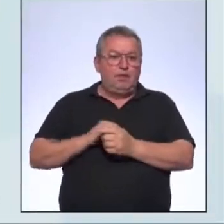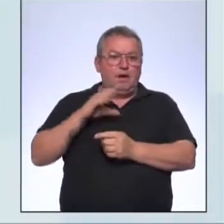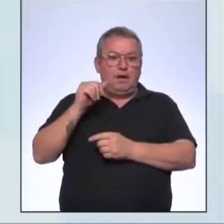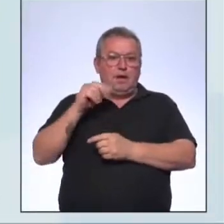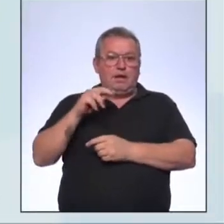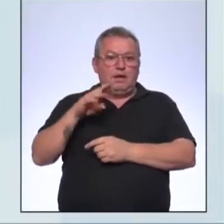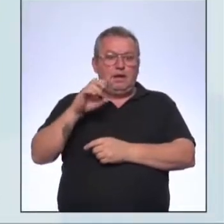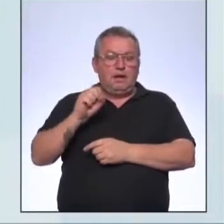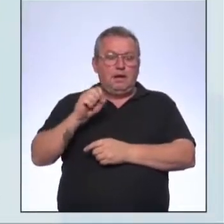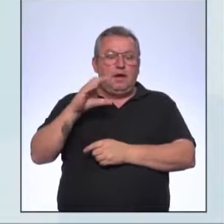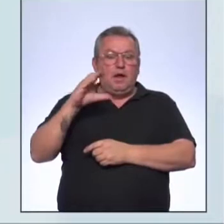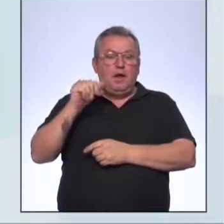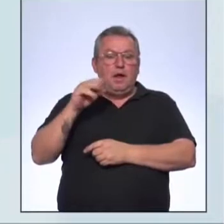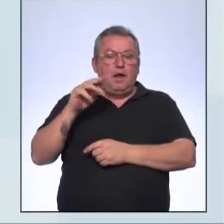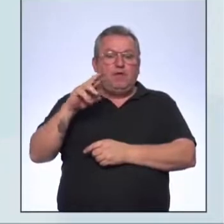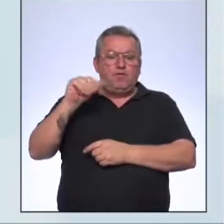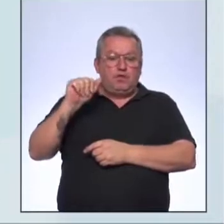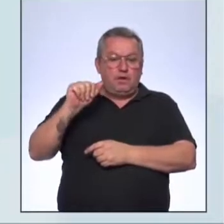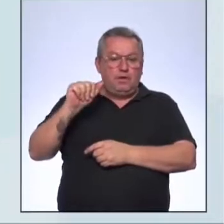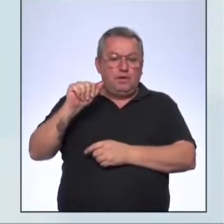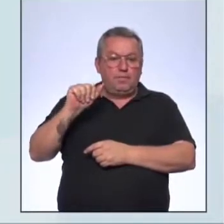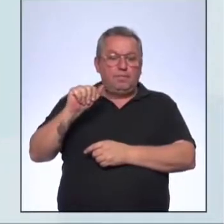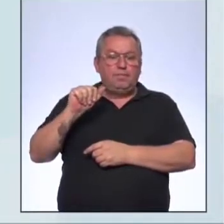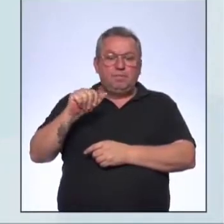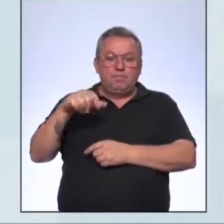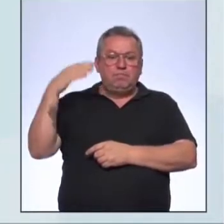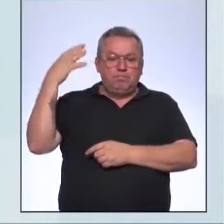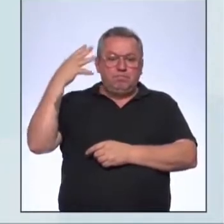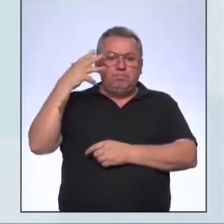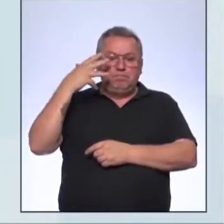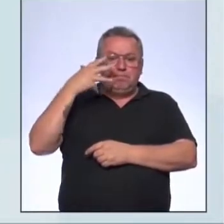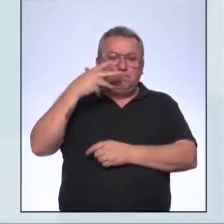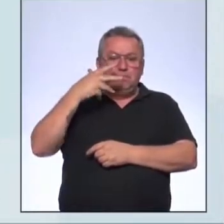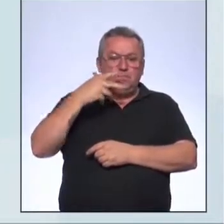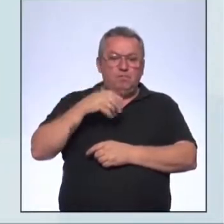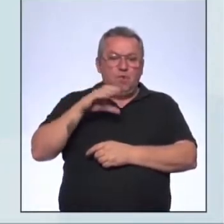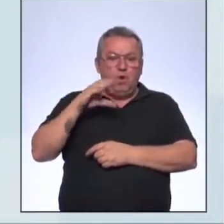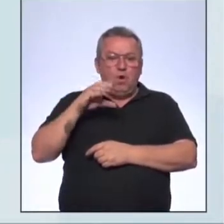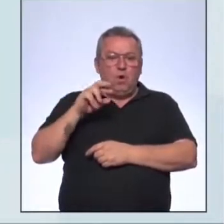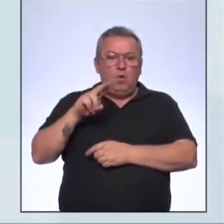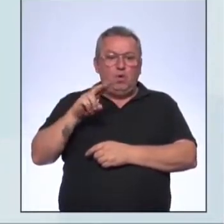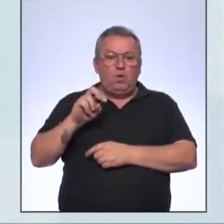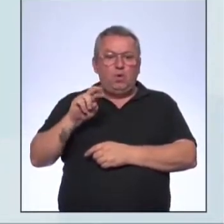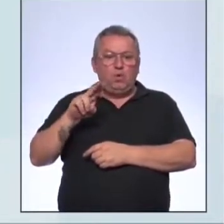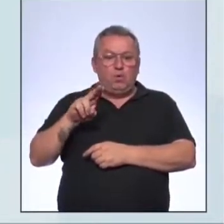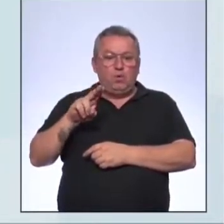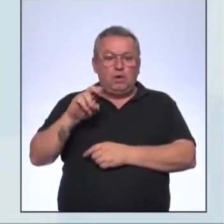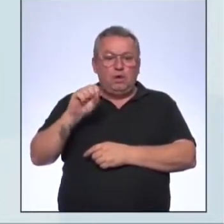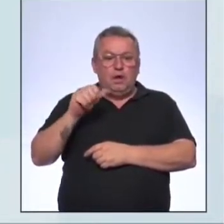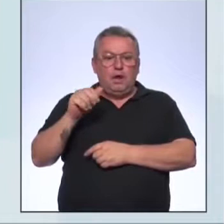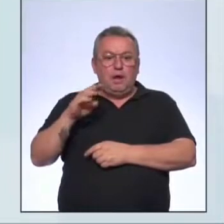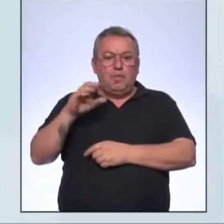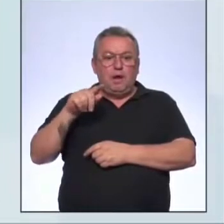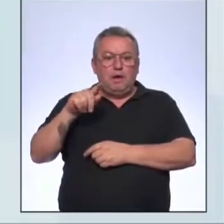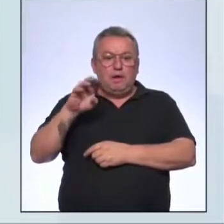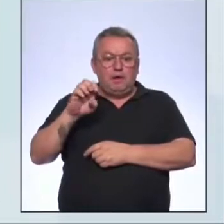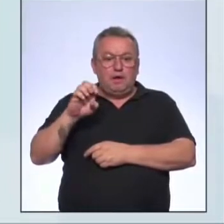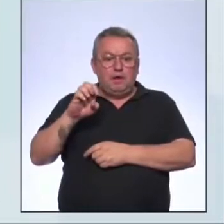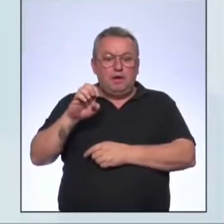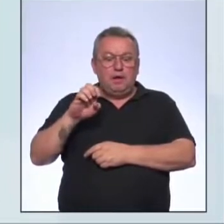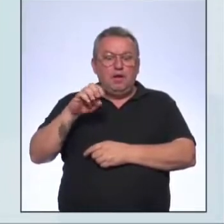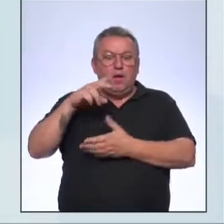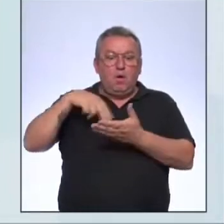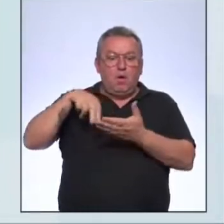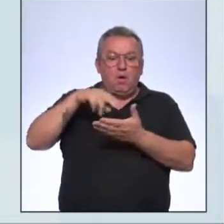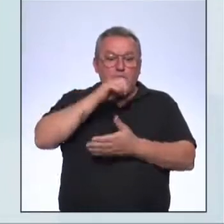Cateretê ou catira, que é o que a gente falou agora, que é muito bonito, pessoal, de ver. Cururu, sarabaquê ou dança da Santa